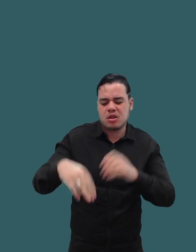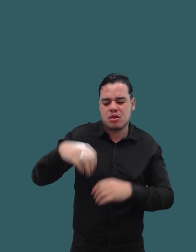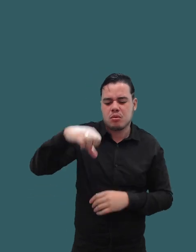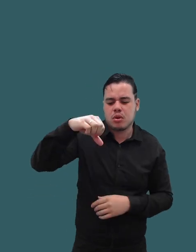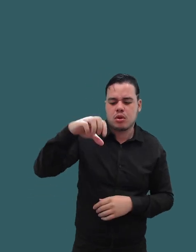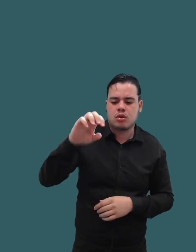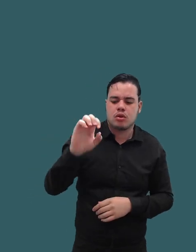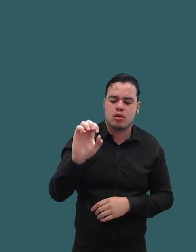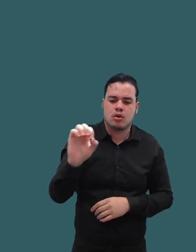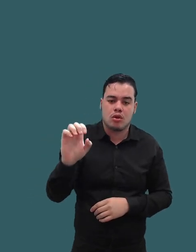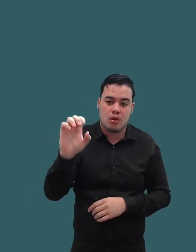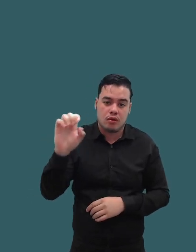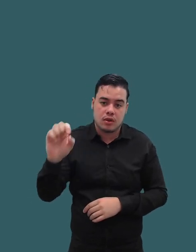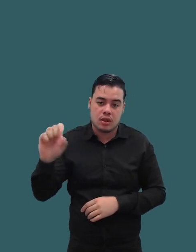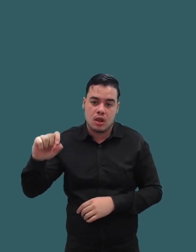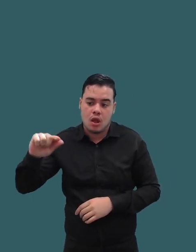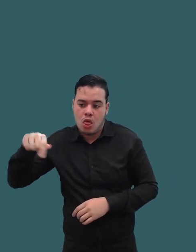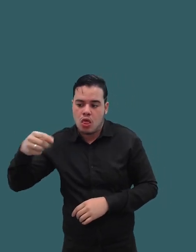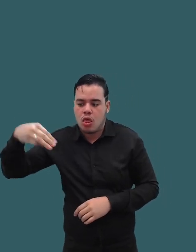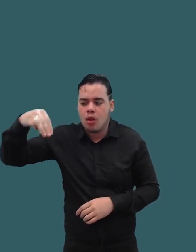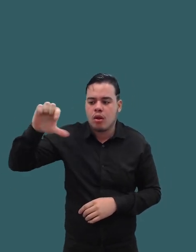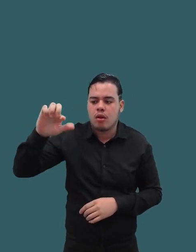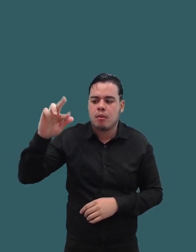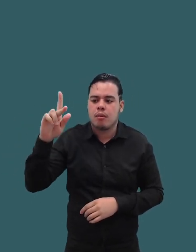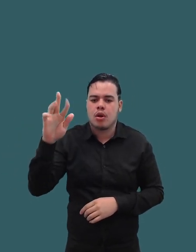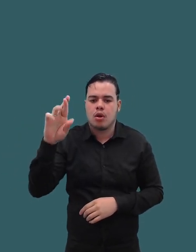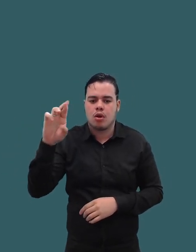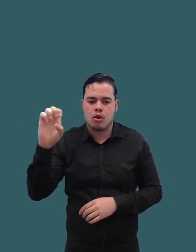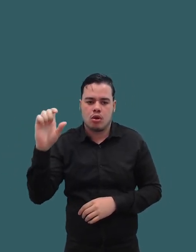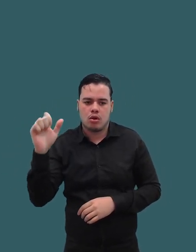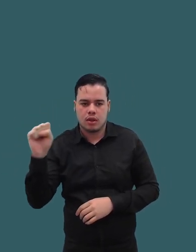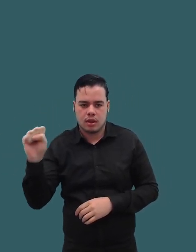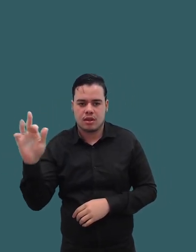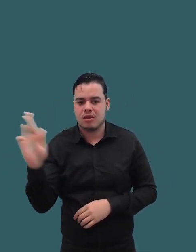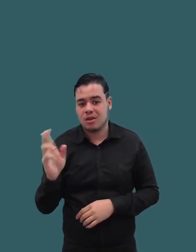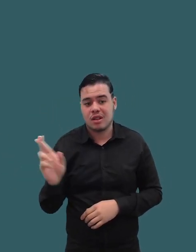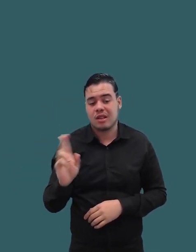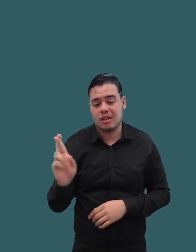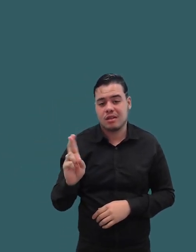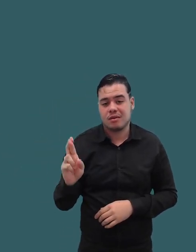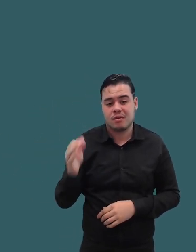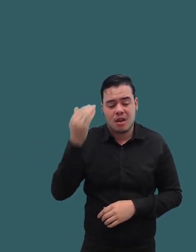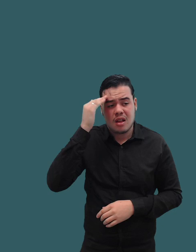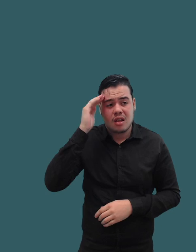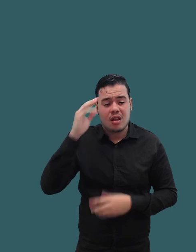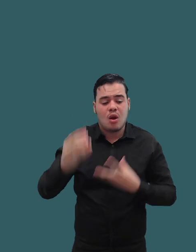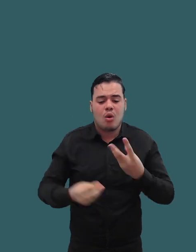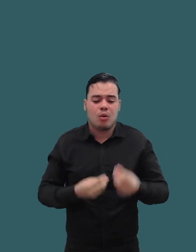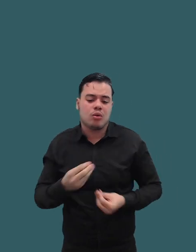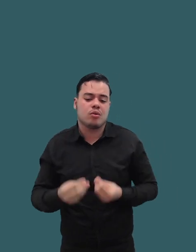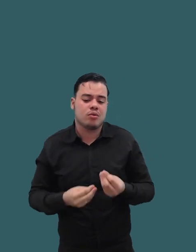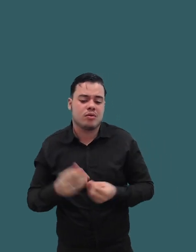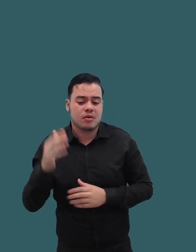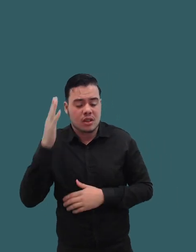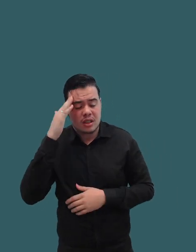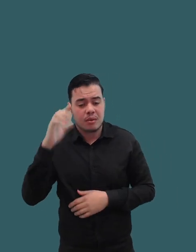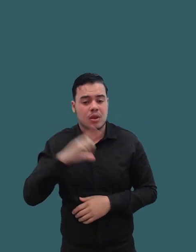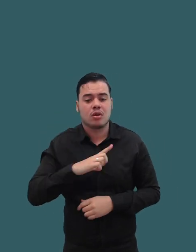reais. Dizer que a gente compreende a conjuntura que o país vive, sabemos que a gente